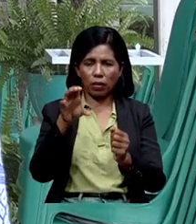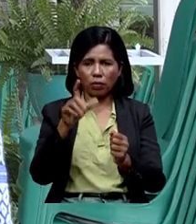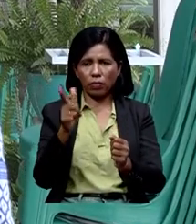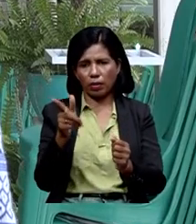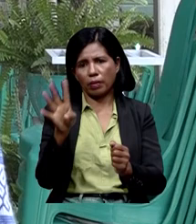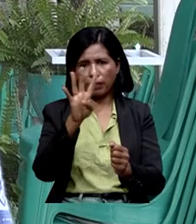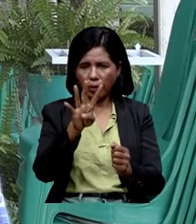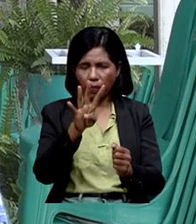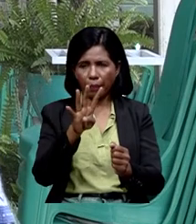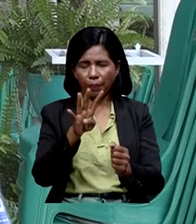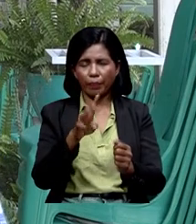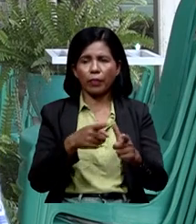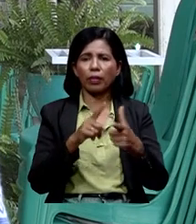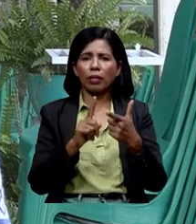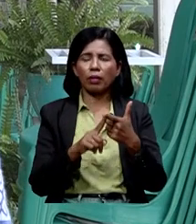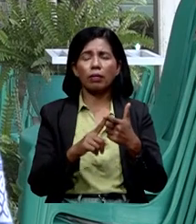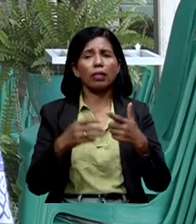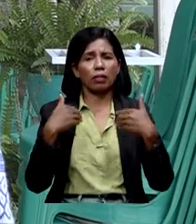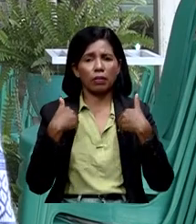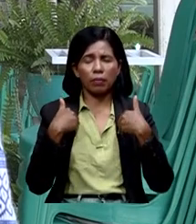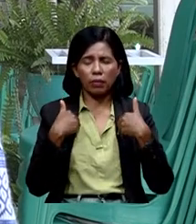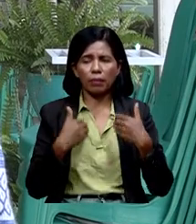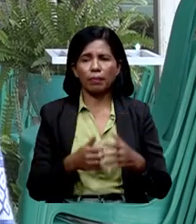124 e hamos